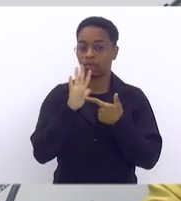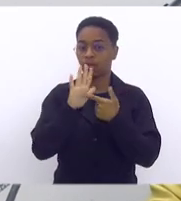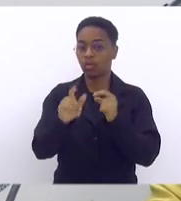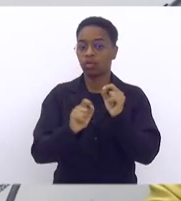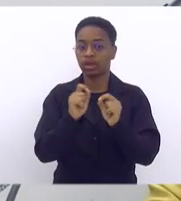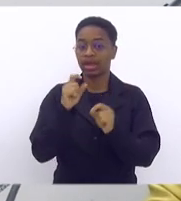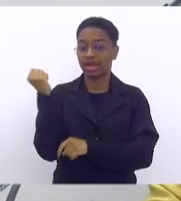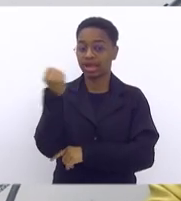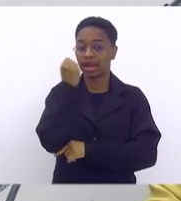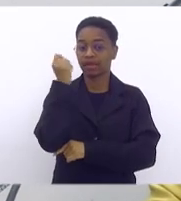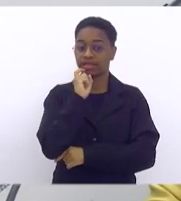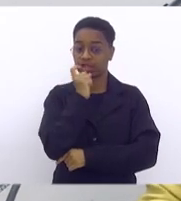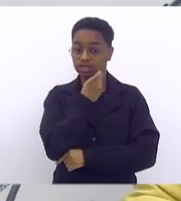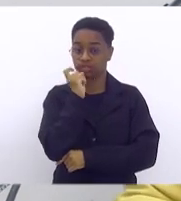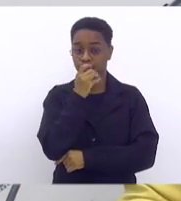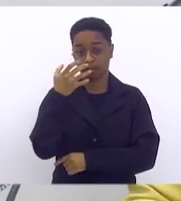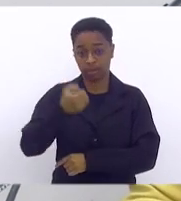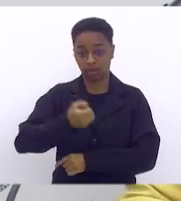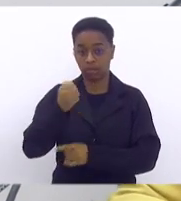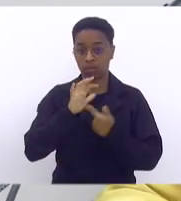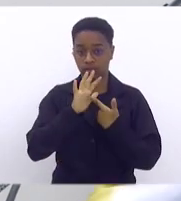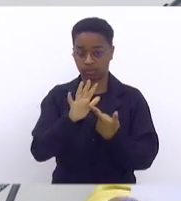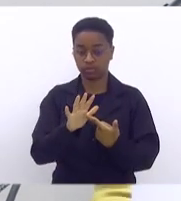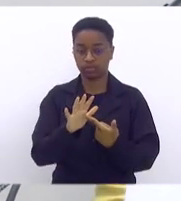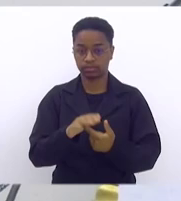um dentista branco,